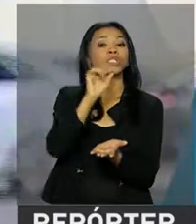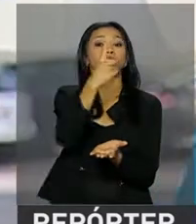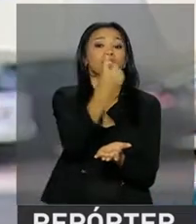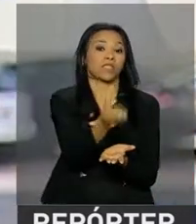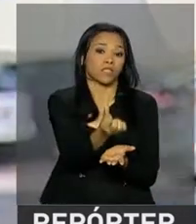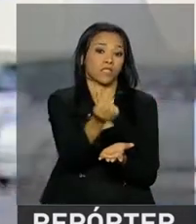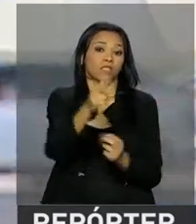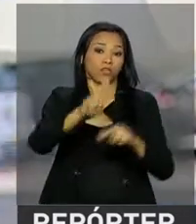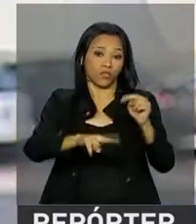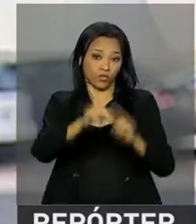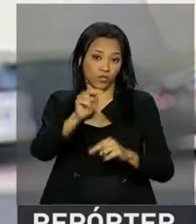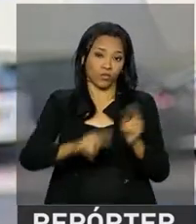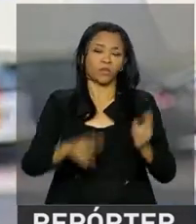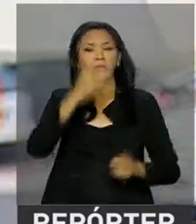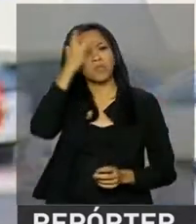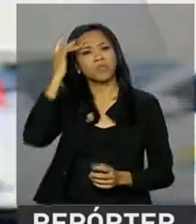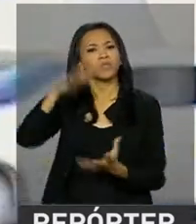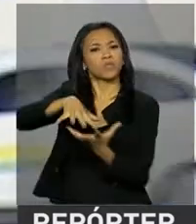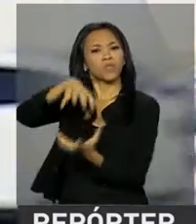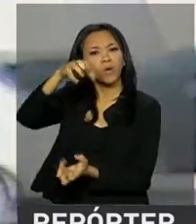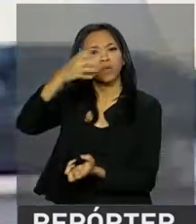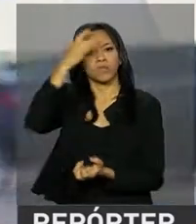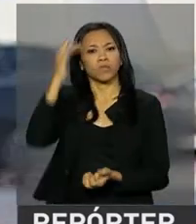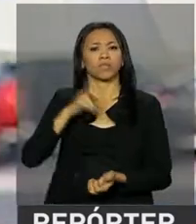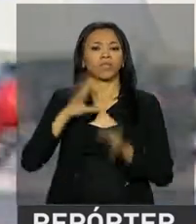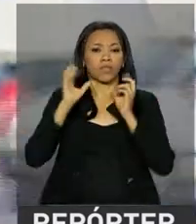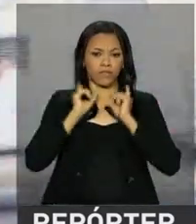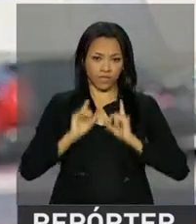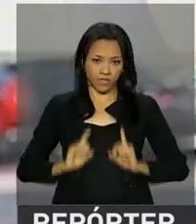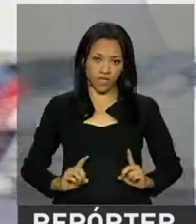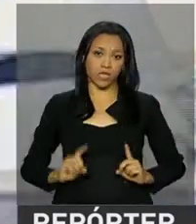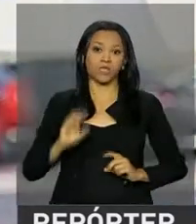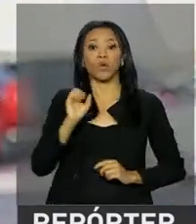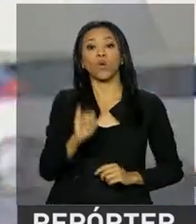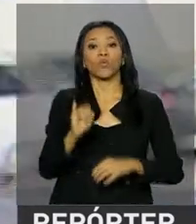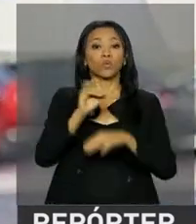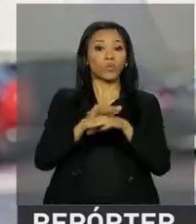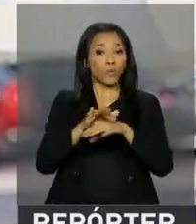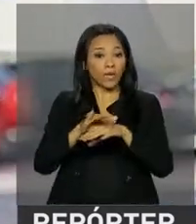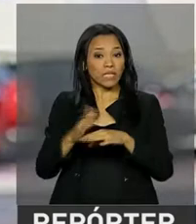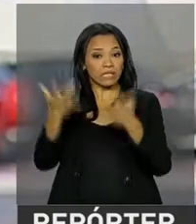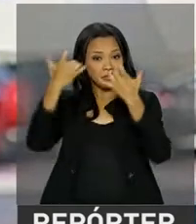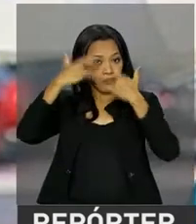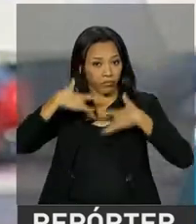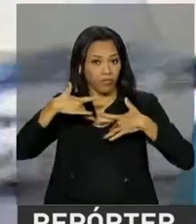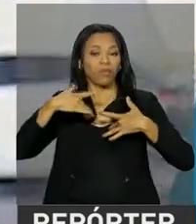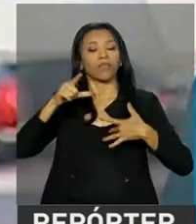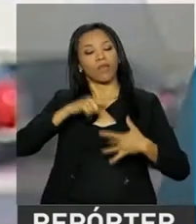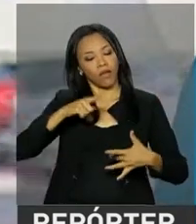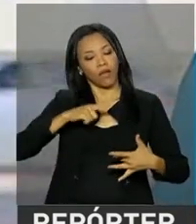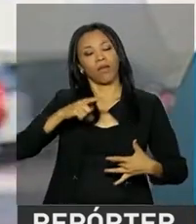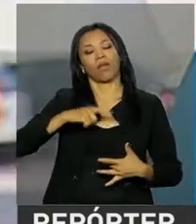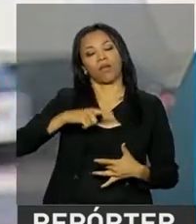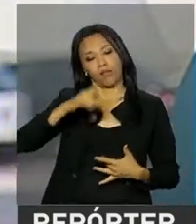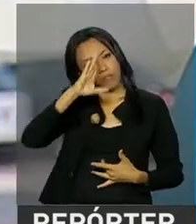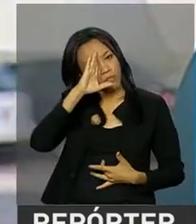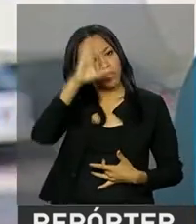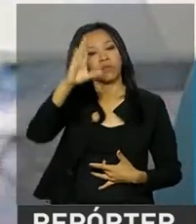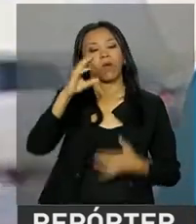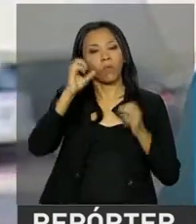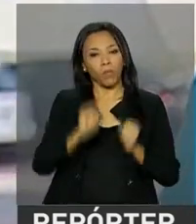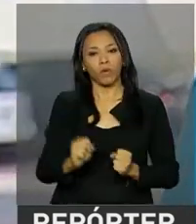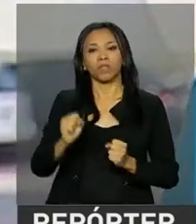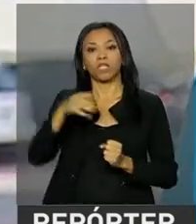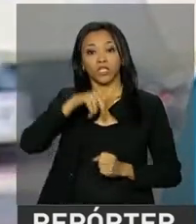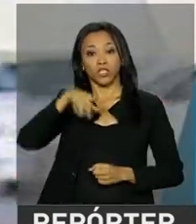junho. Idosos, pessoas com deficiência ou com doenças graves têm prioridade no recebimento.